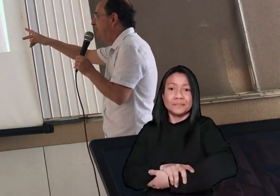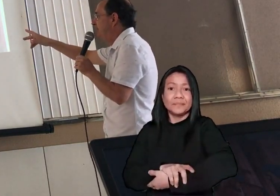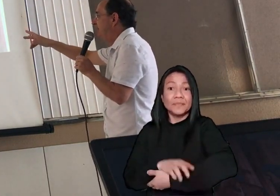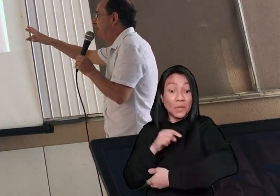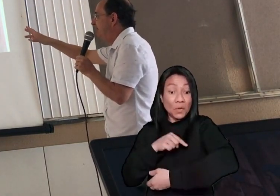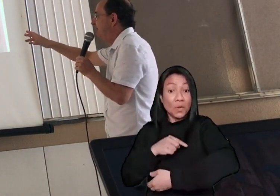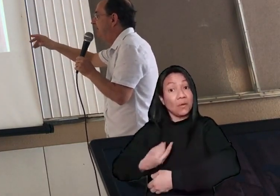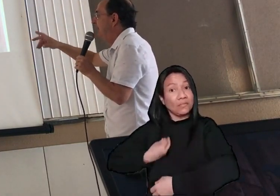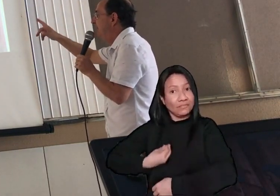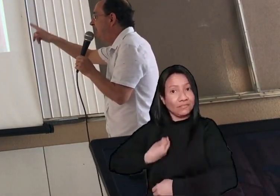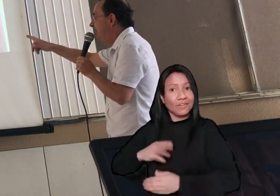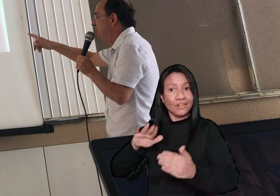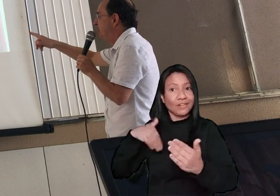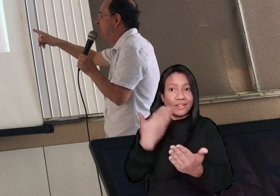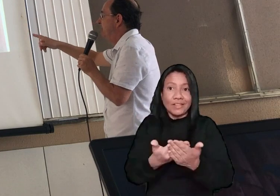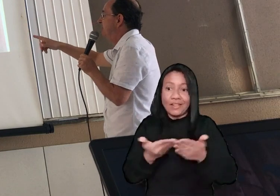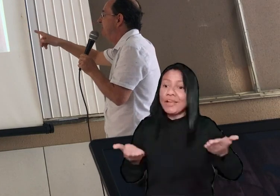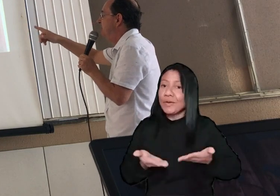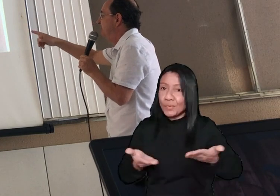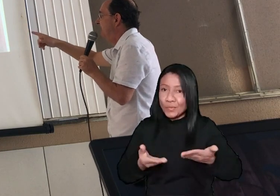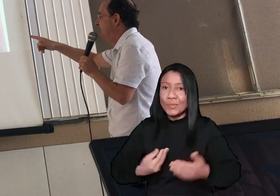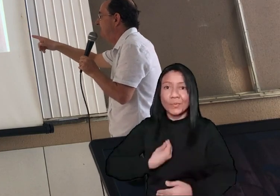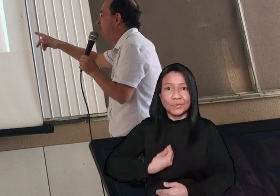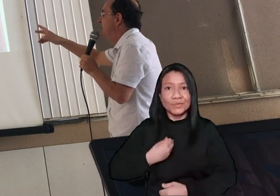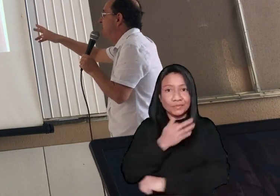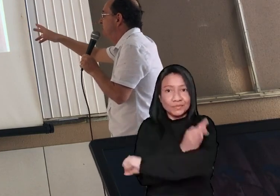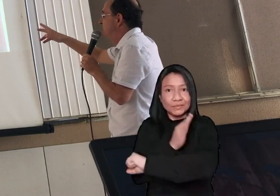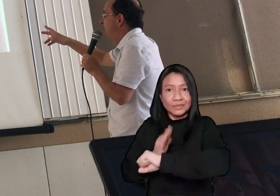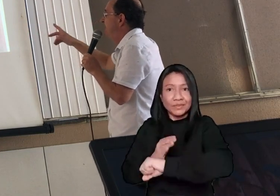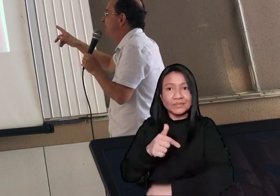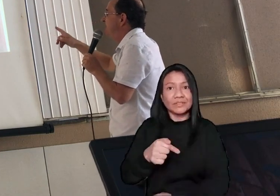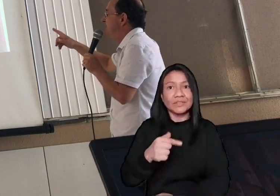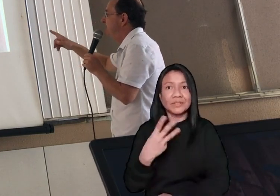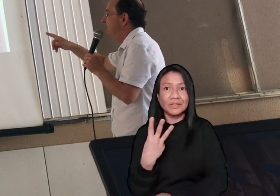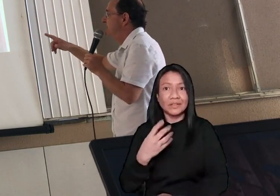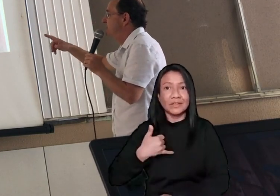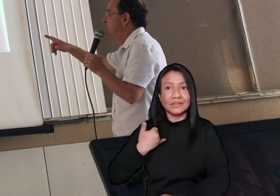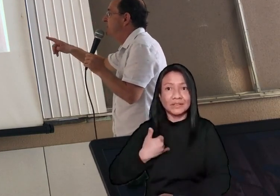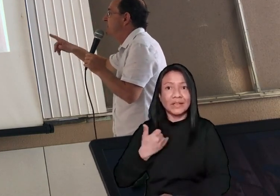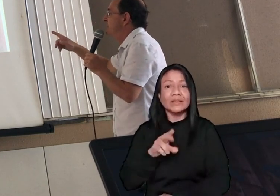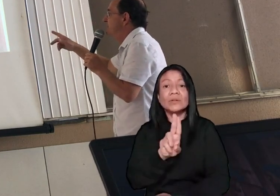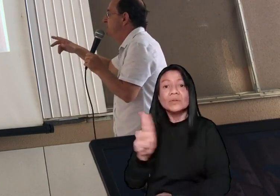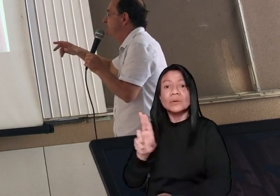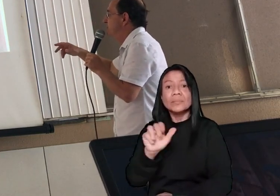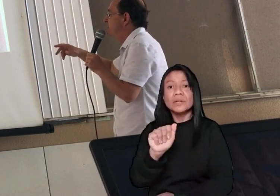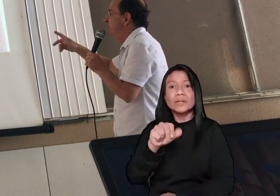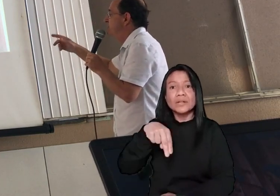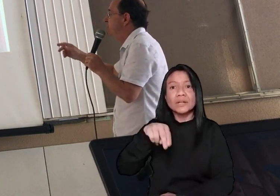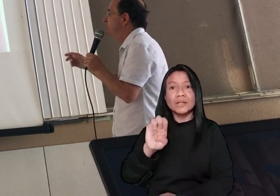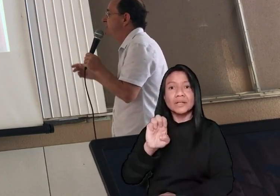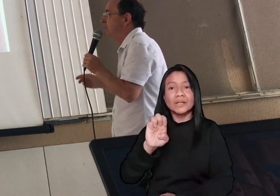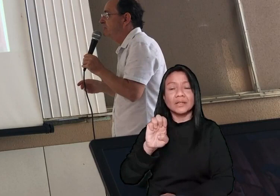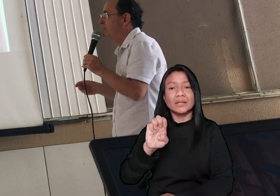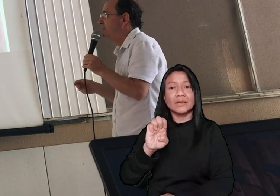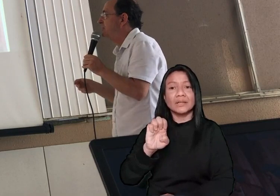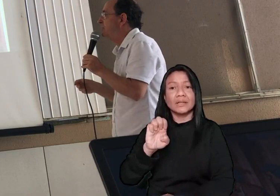73 anos de idade, a Annelise, Annelise Nack. Os pais eram os